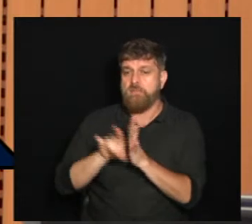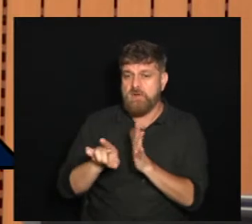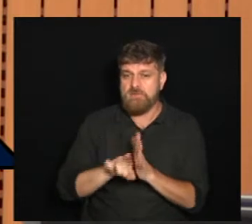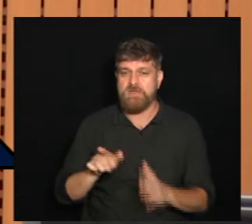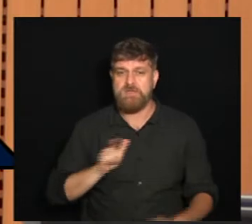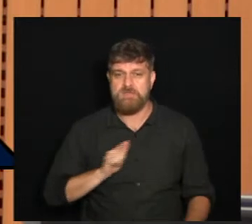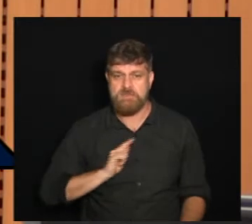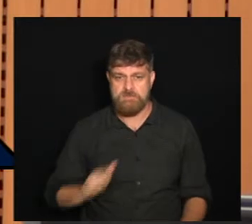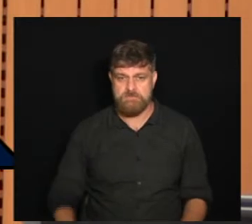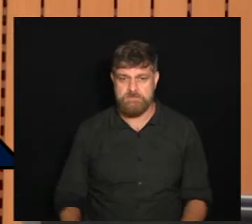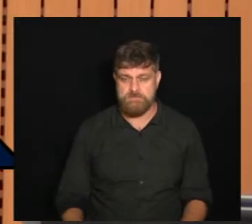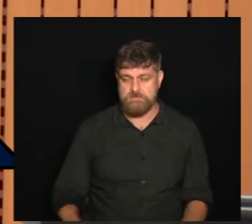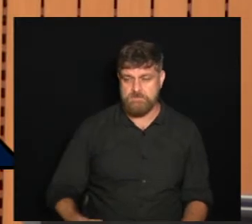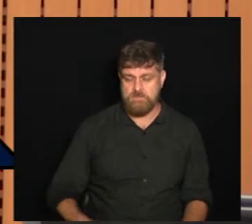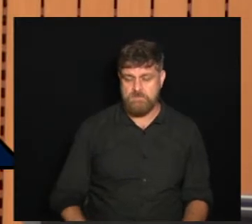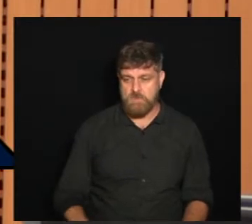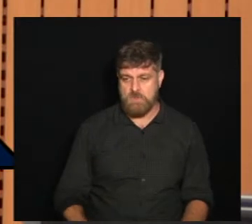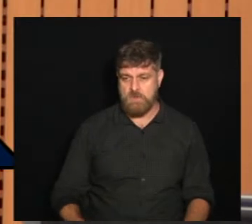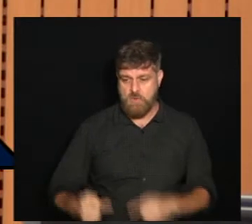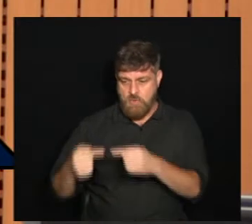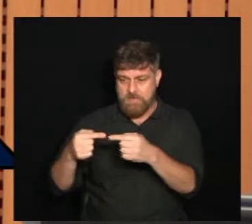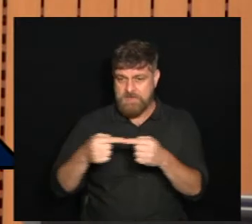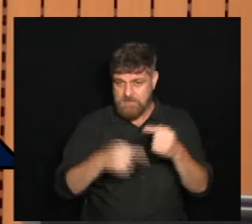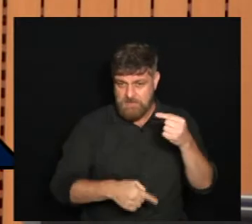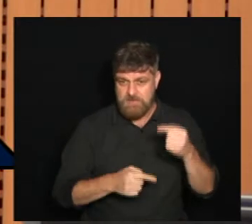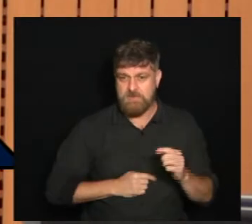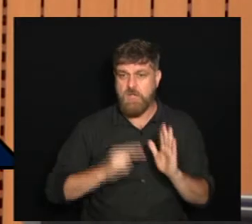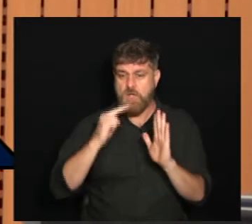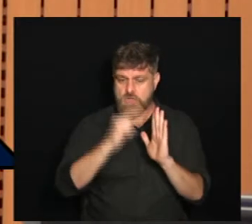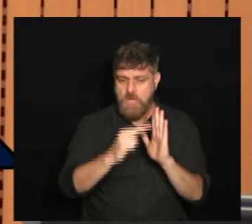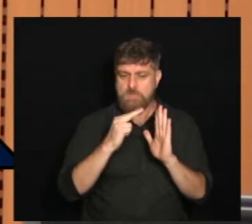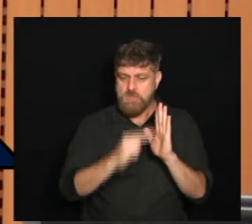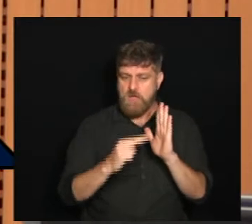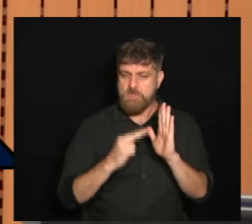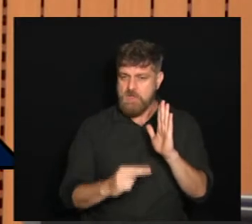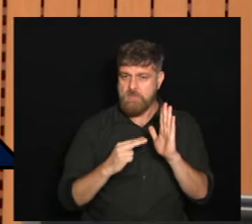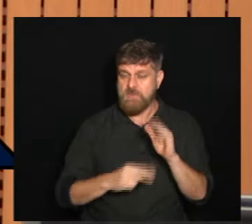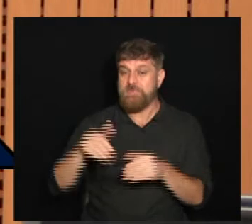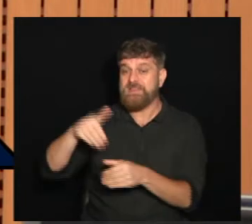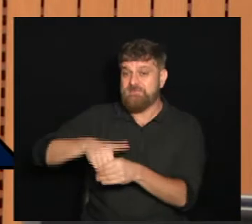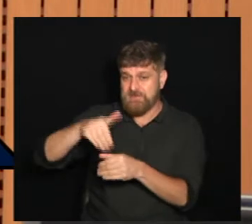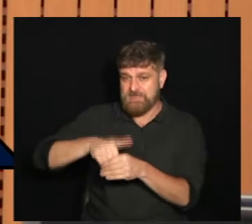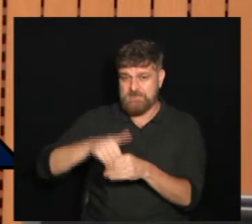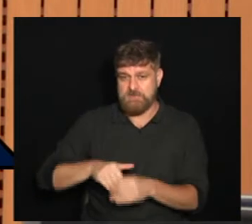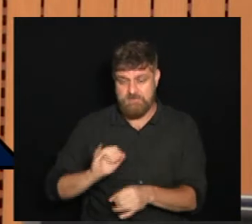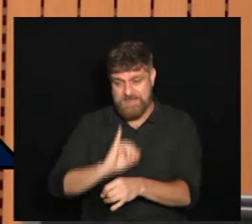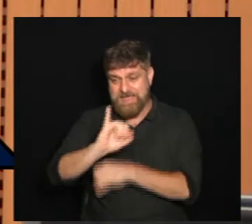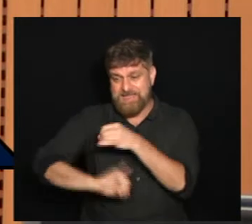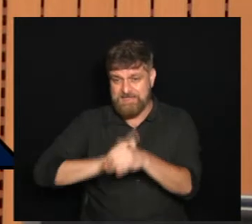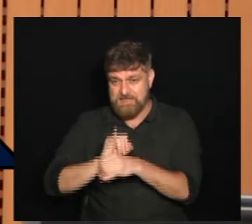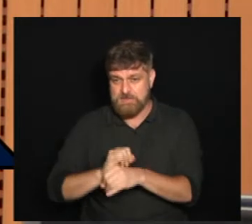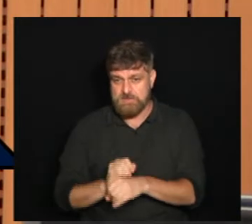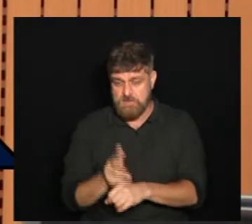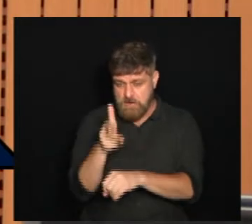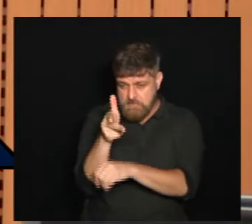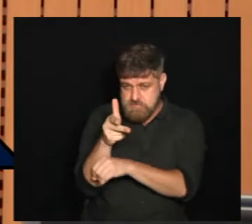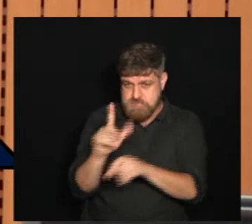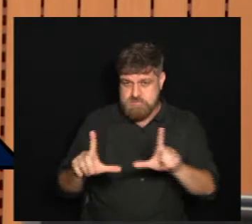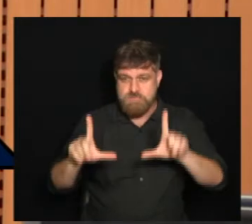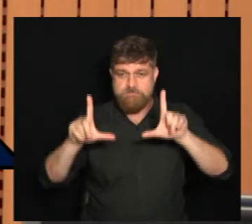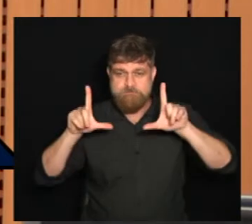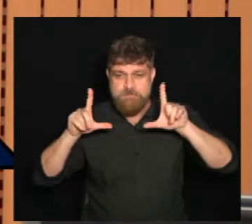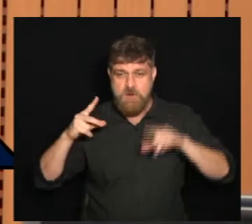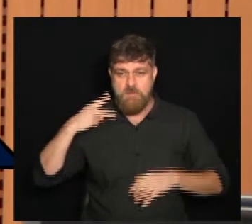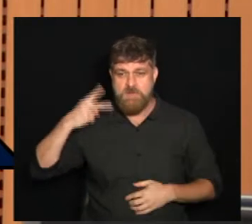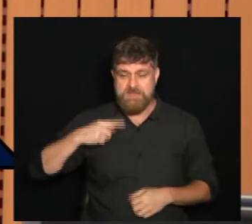gesto positivo ou negativo, mediante chamada verbal de votação. 7. Exibir a imagem do parlamentar no momento em que